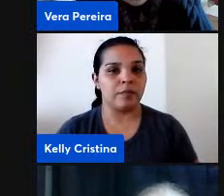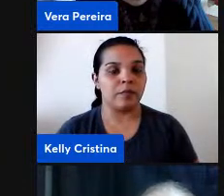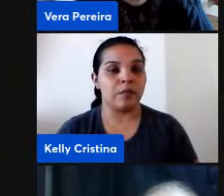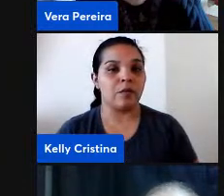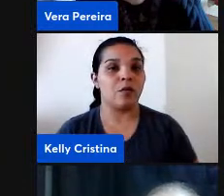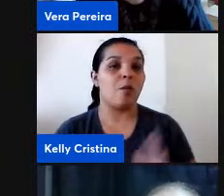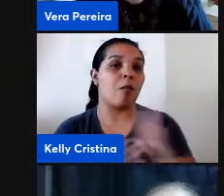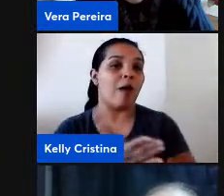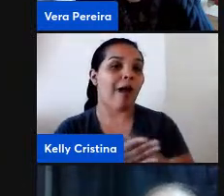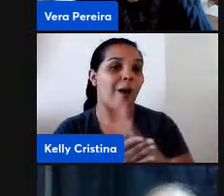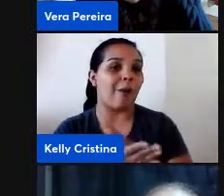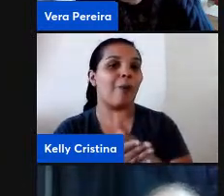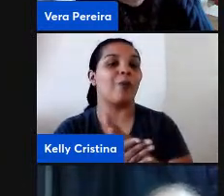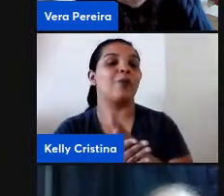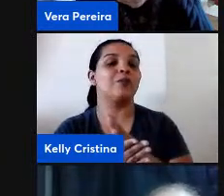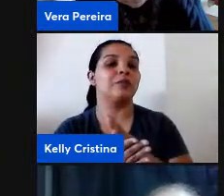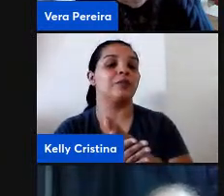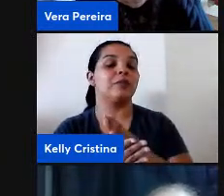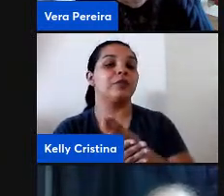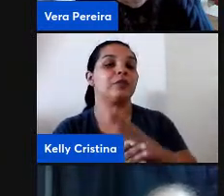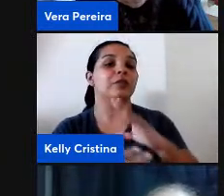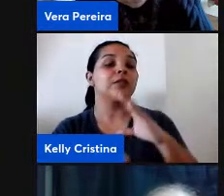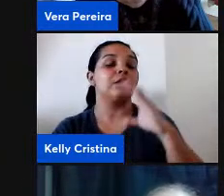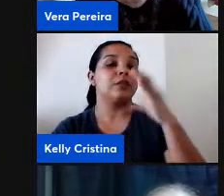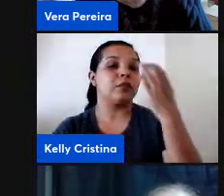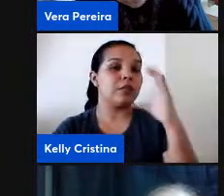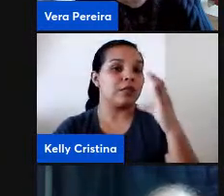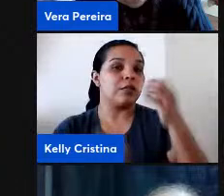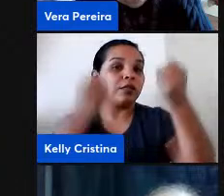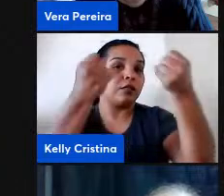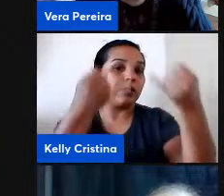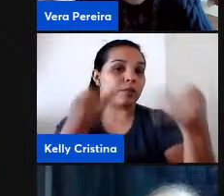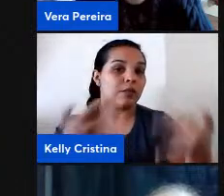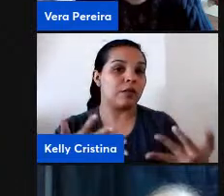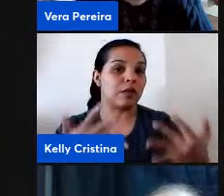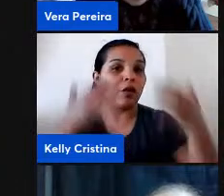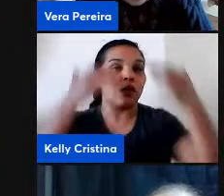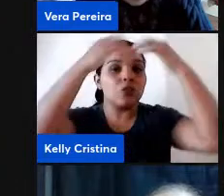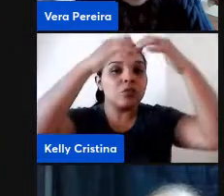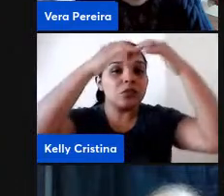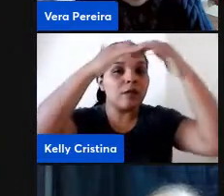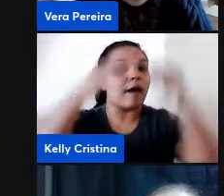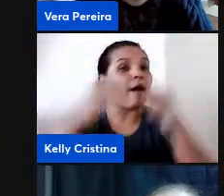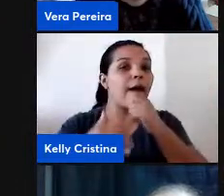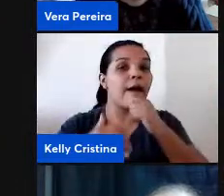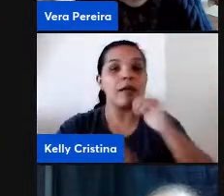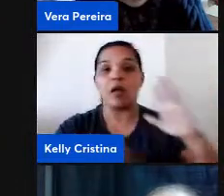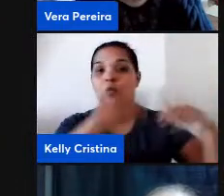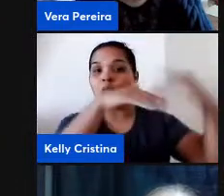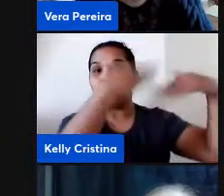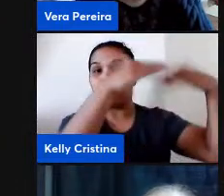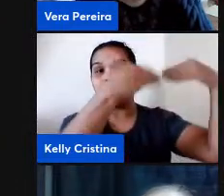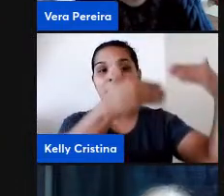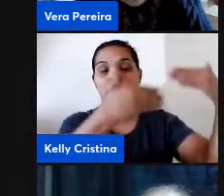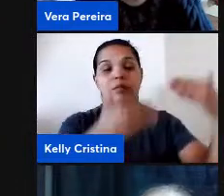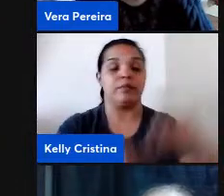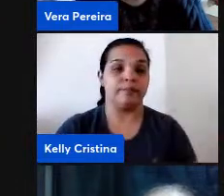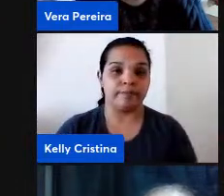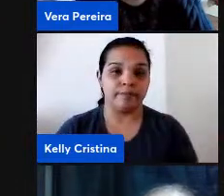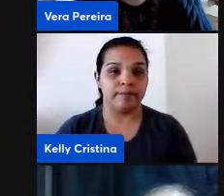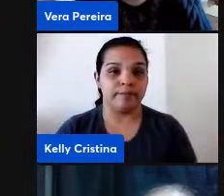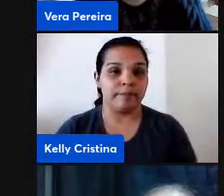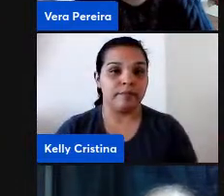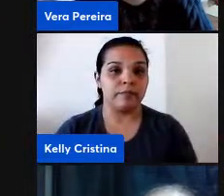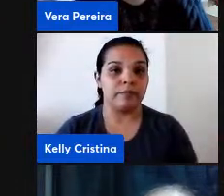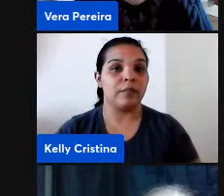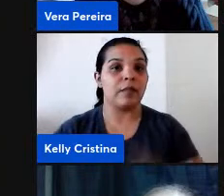neurocientistas vêm demonstrando, o nosso cérebro não evoluiu nessa direção,